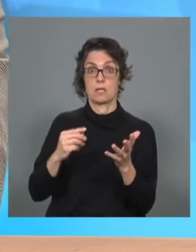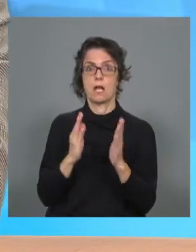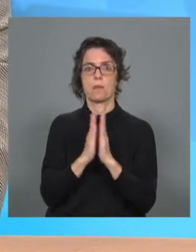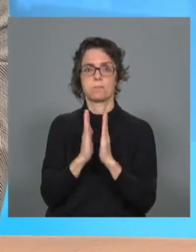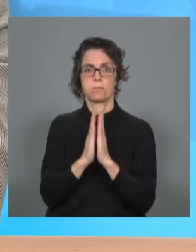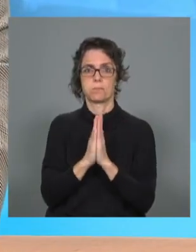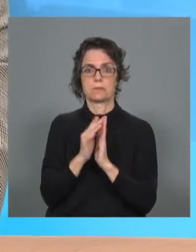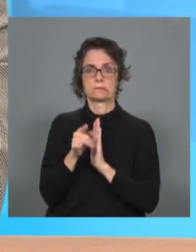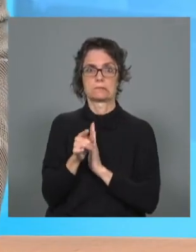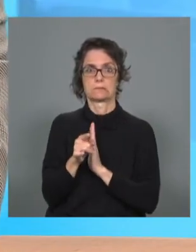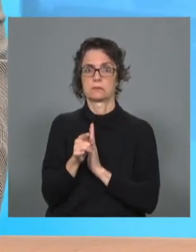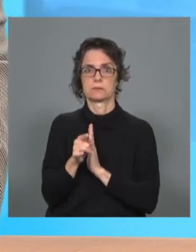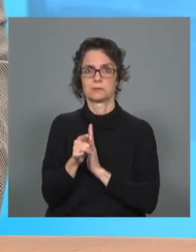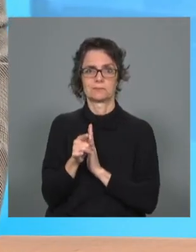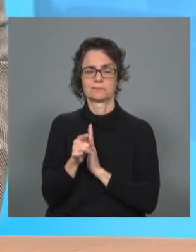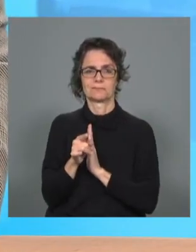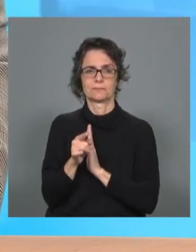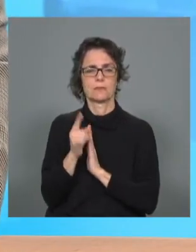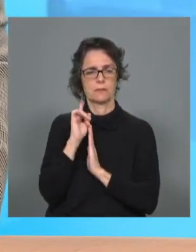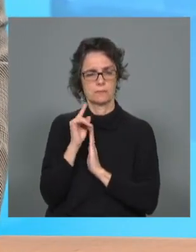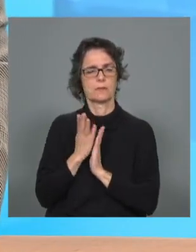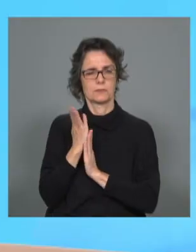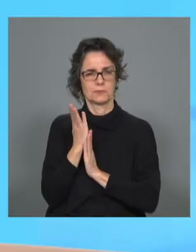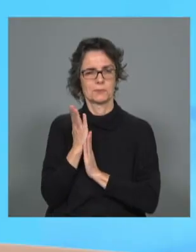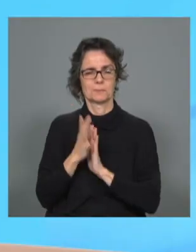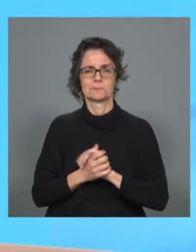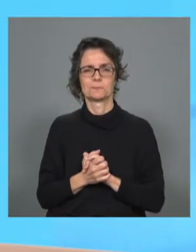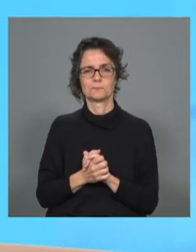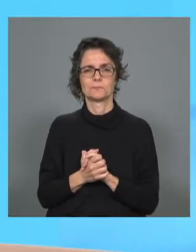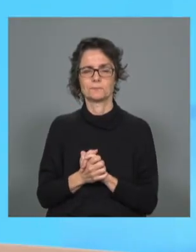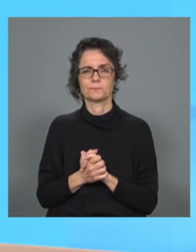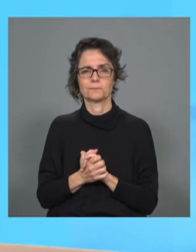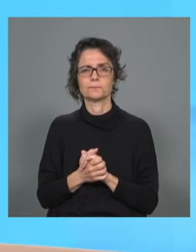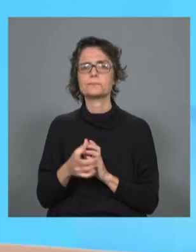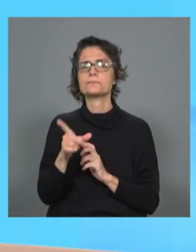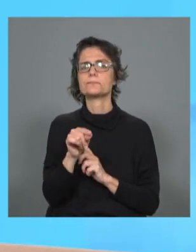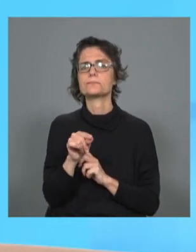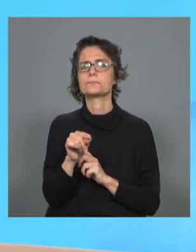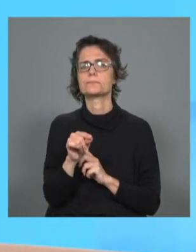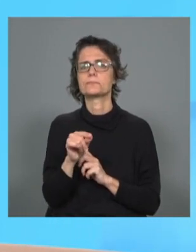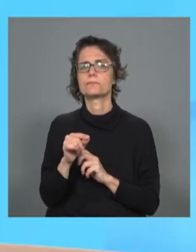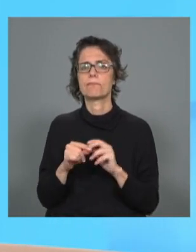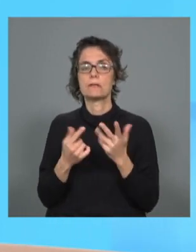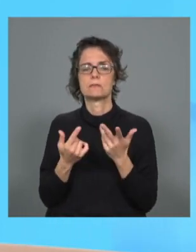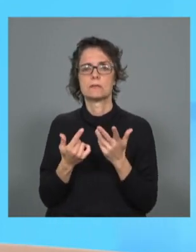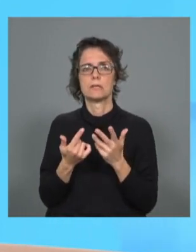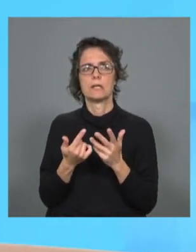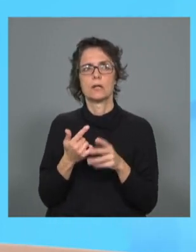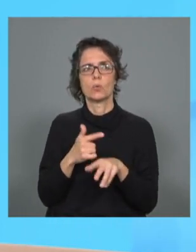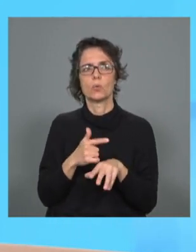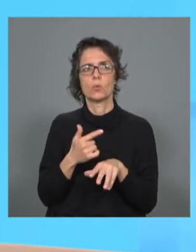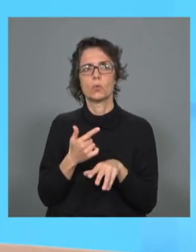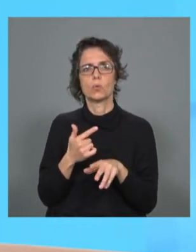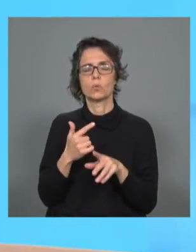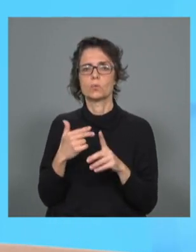todo no final. Fala da modernização, da modernidade, e aí